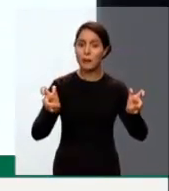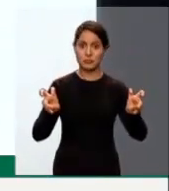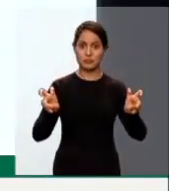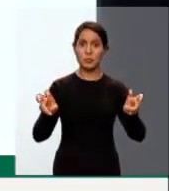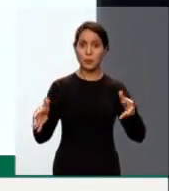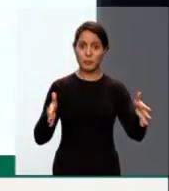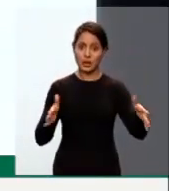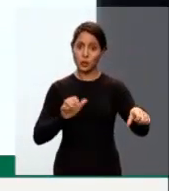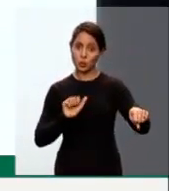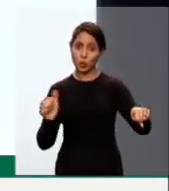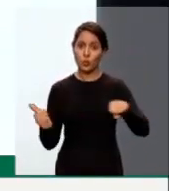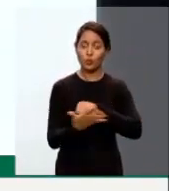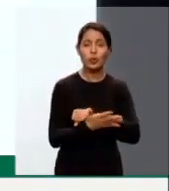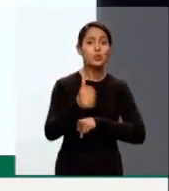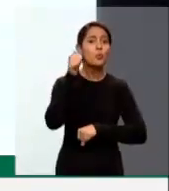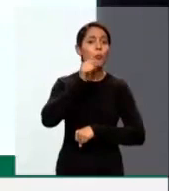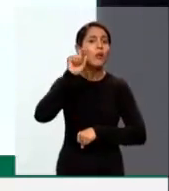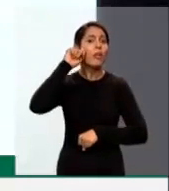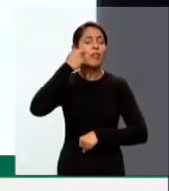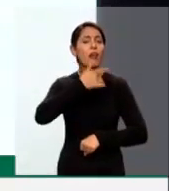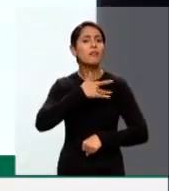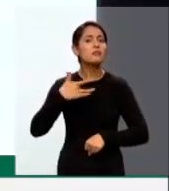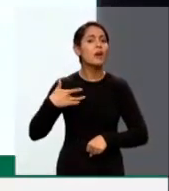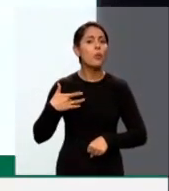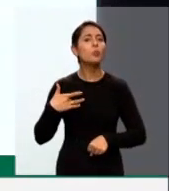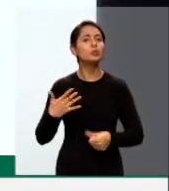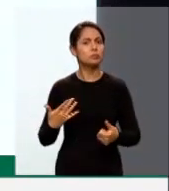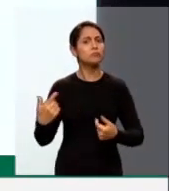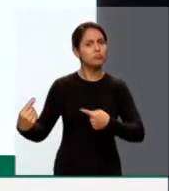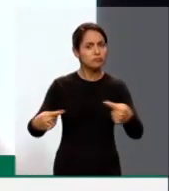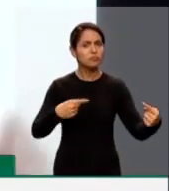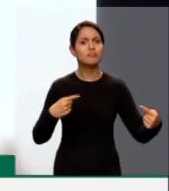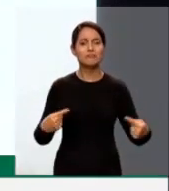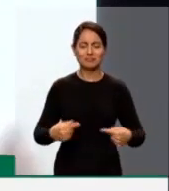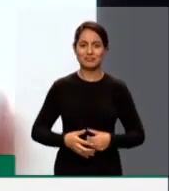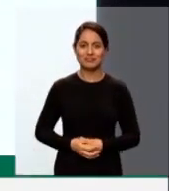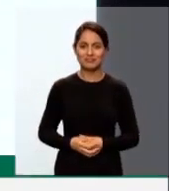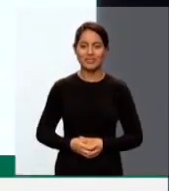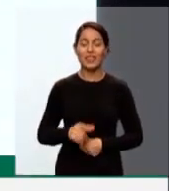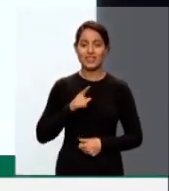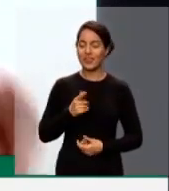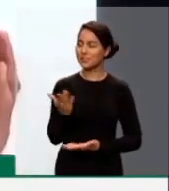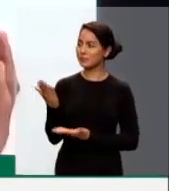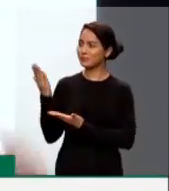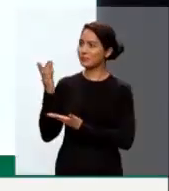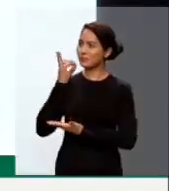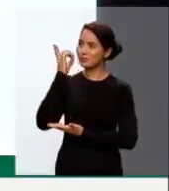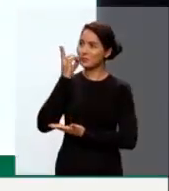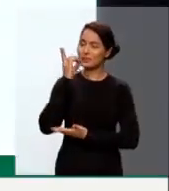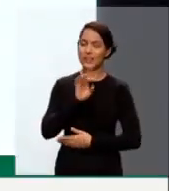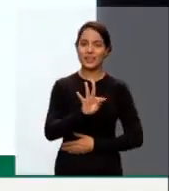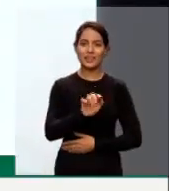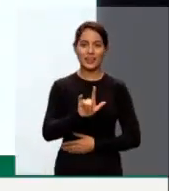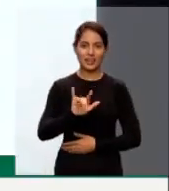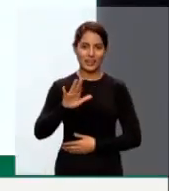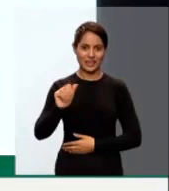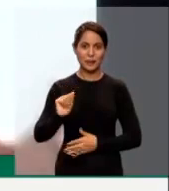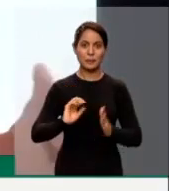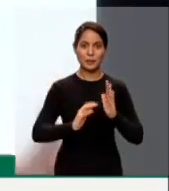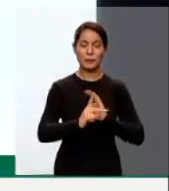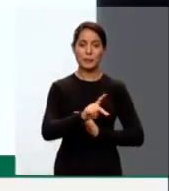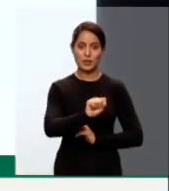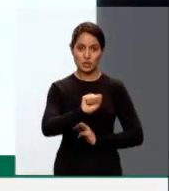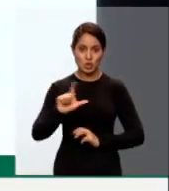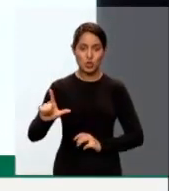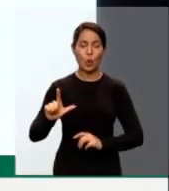Covid-19. Esta audiência pública será coordenada pela deputada Talíria Petroni, do PSOL do Rio de Janeiro. Você também